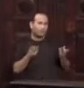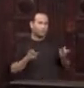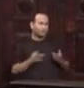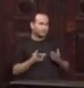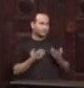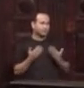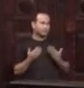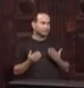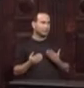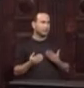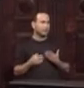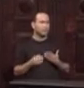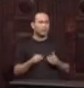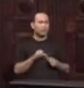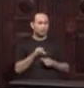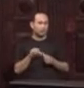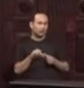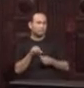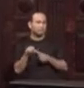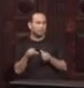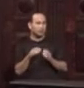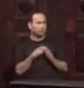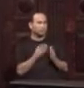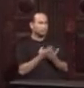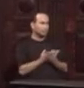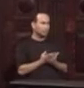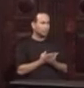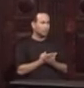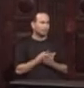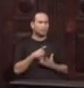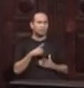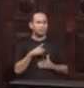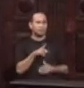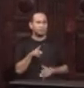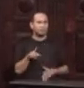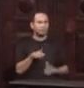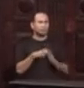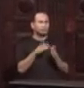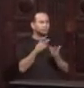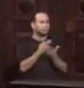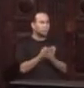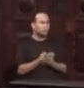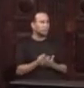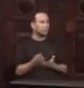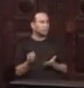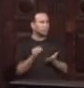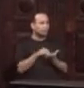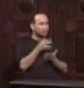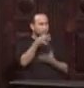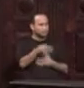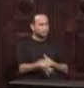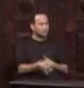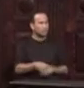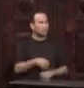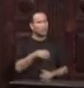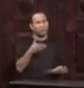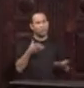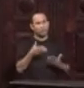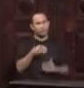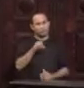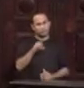diferentes escolas simultaneamente. Então, vincular o professor a uma escola, ao seu projeto pedagógico, enfim, 91%. Hoje